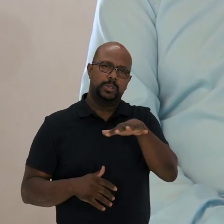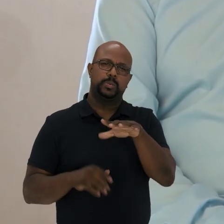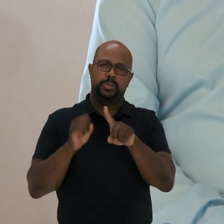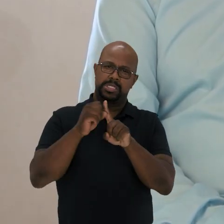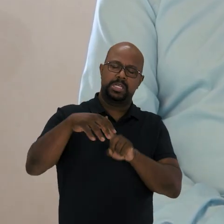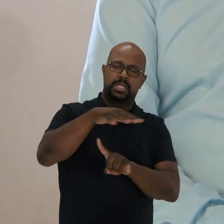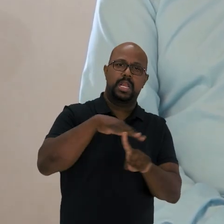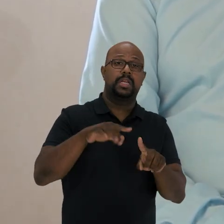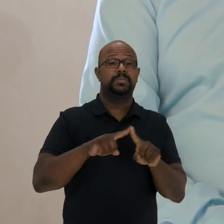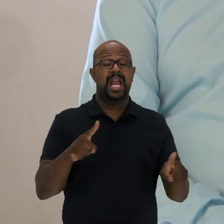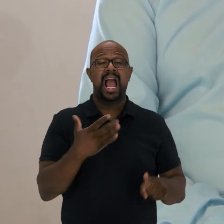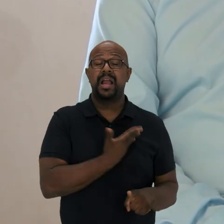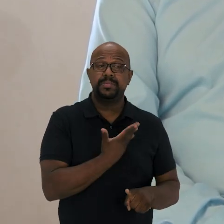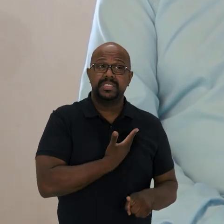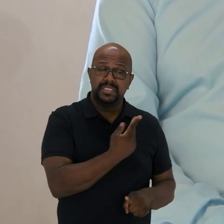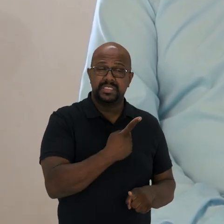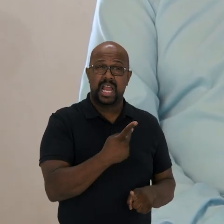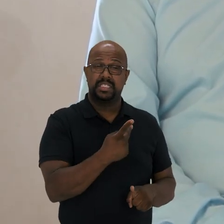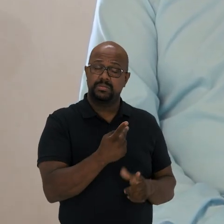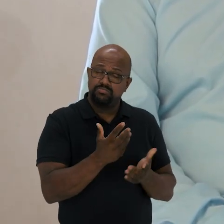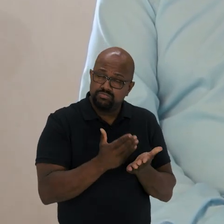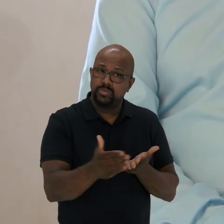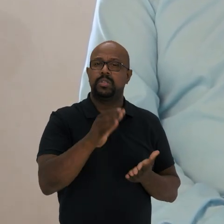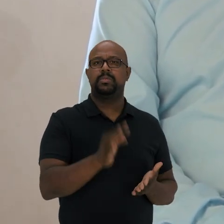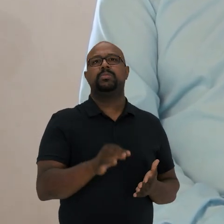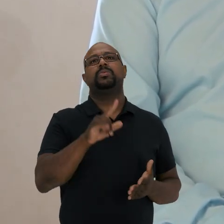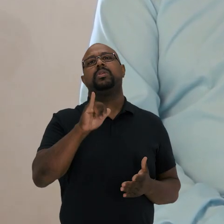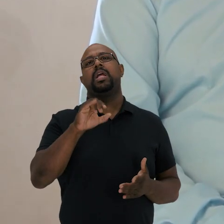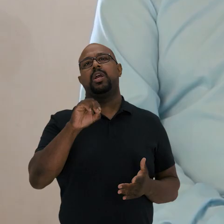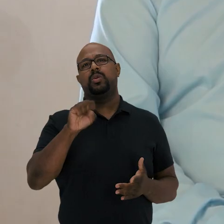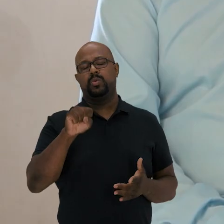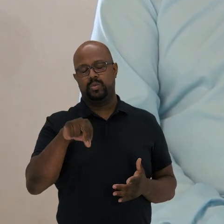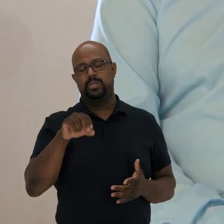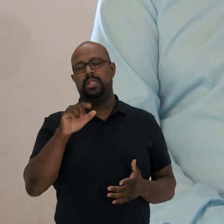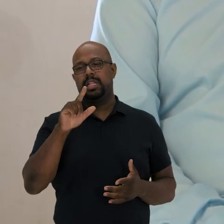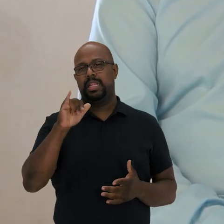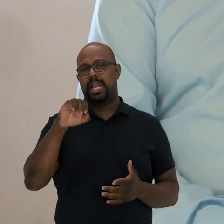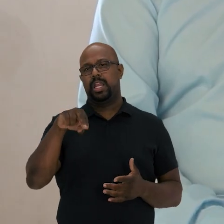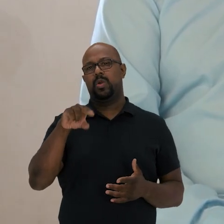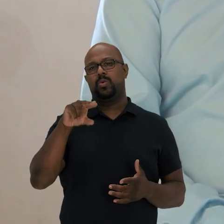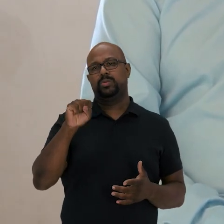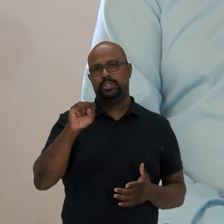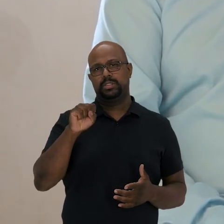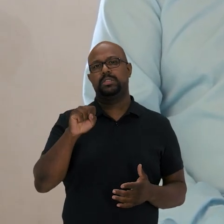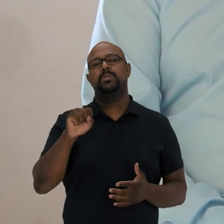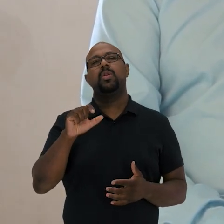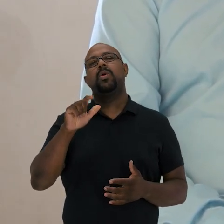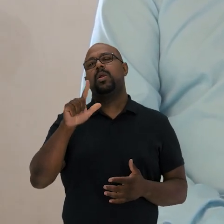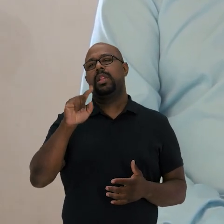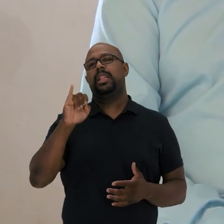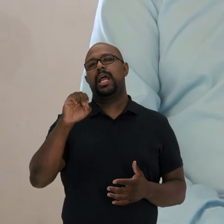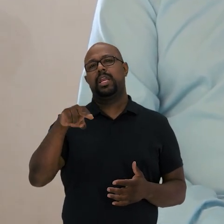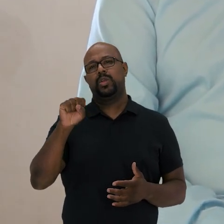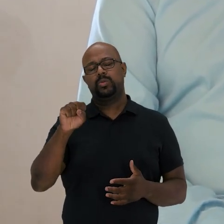na sociedade, mas a amizade nasceu mesmo do Lions. Eu fui convidado para o Lions e